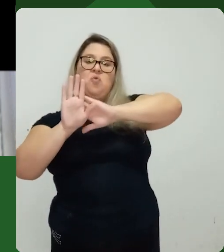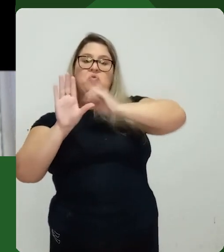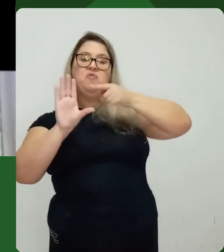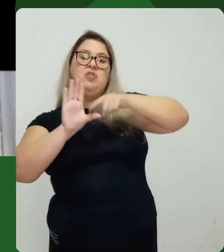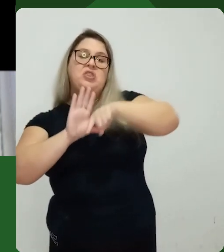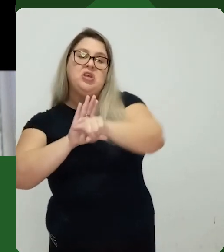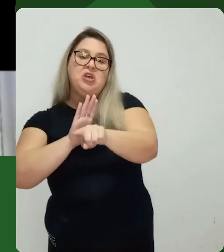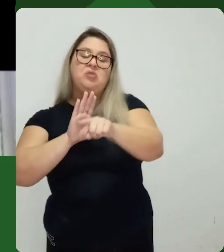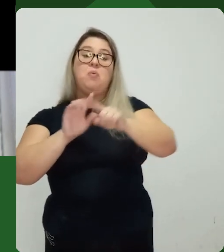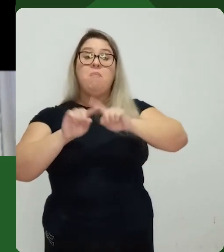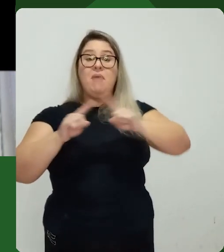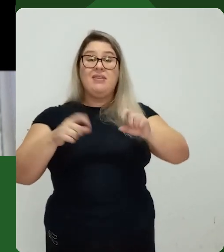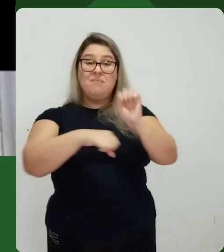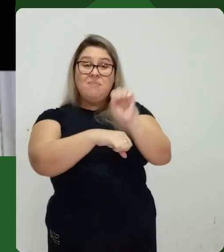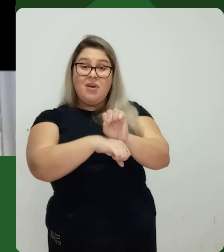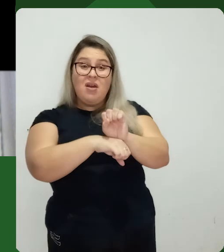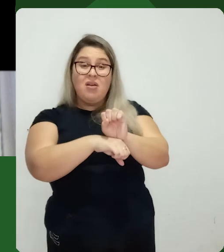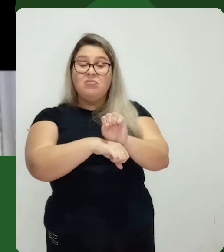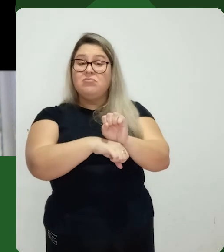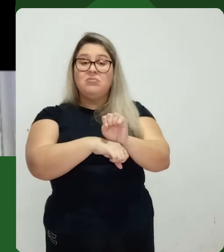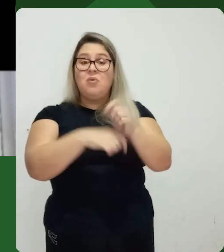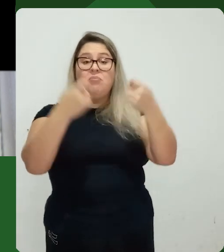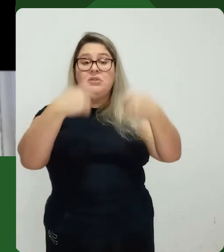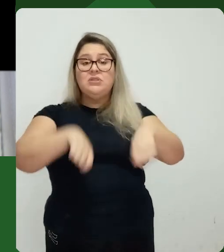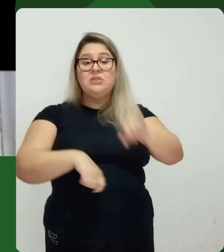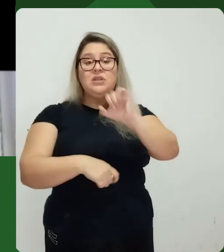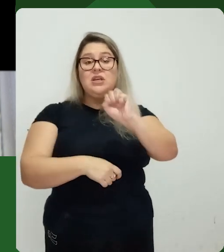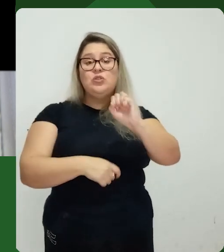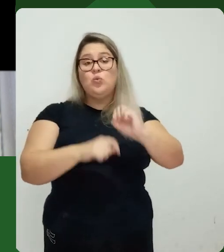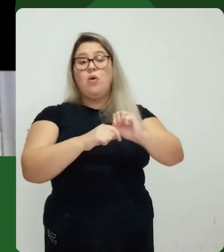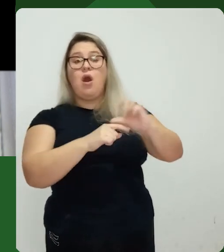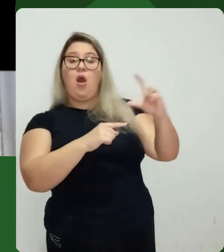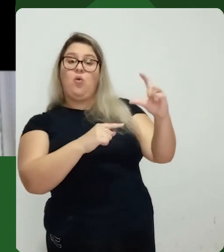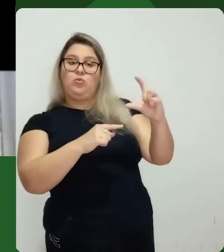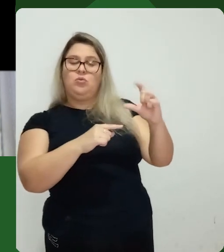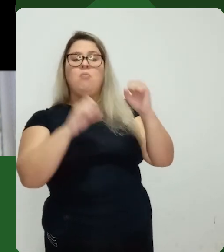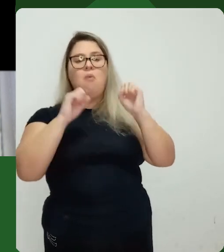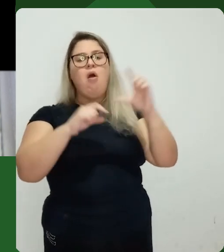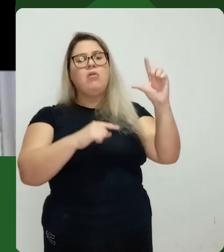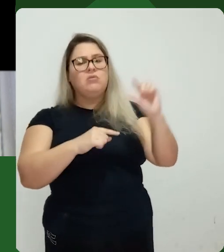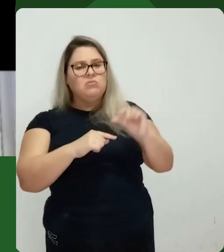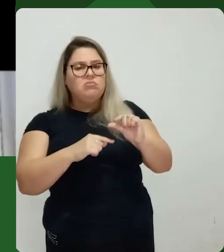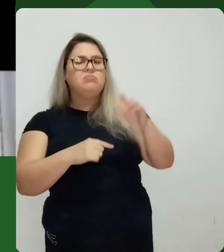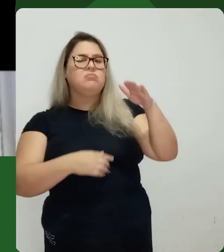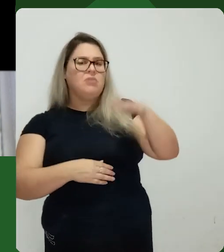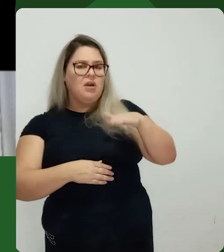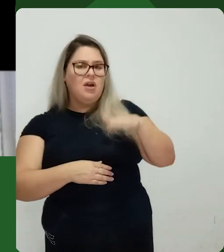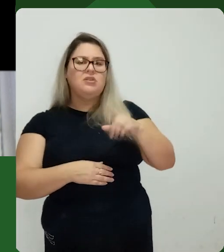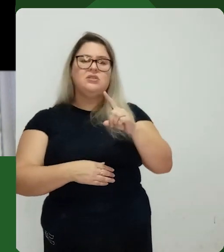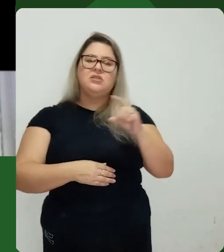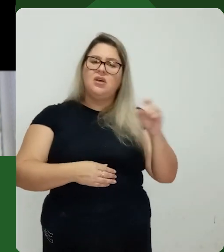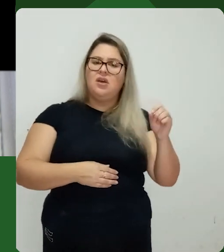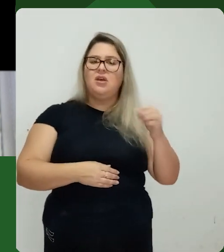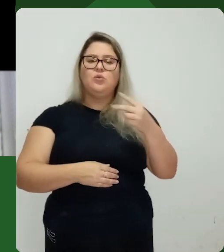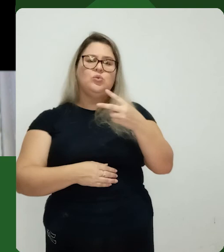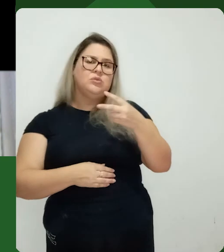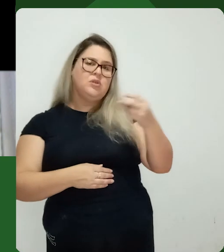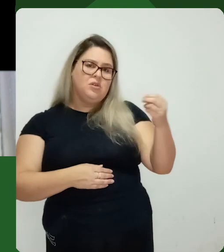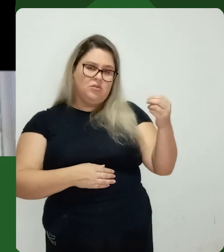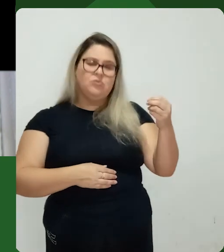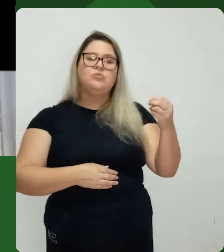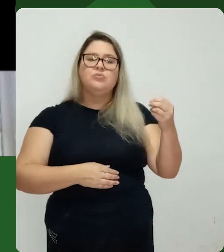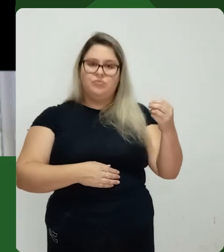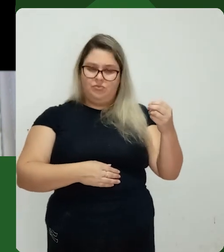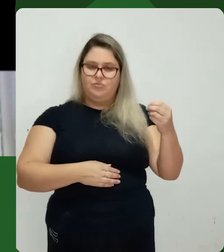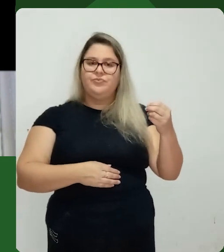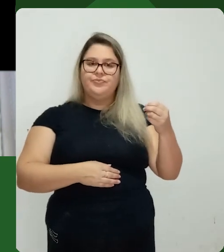por exemplo. O produto, ele tá parado, tá ali no estúdio, no fundo infinito, onde for. E se ele tá assim